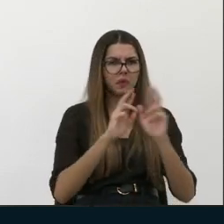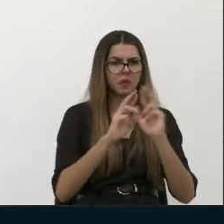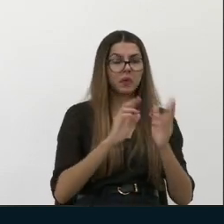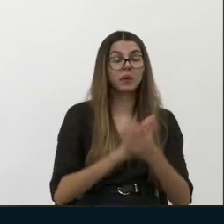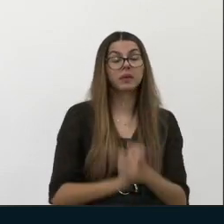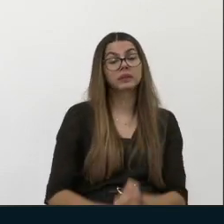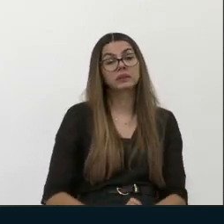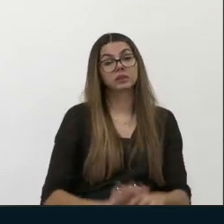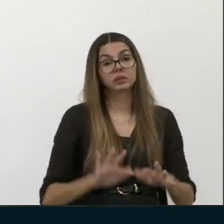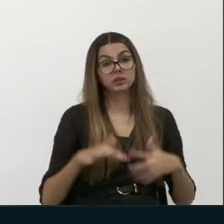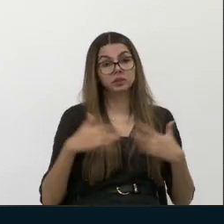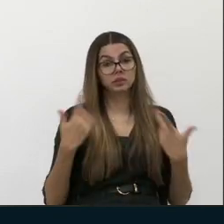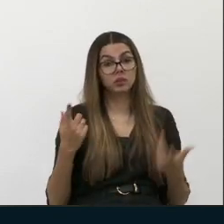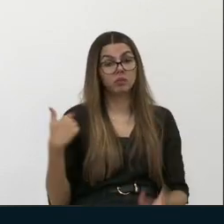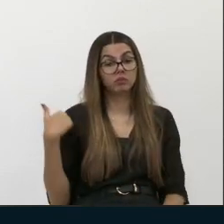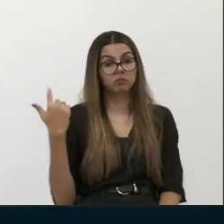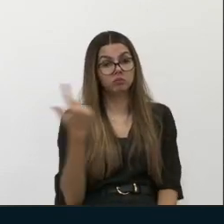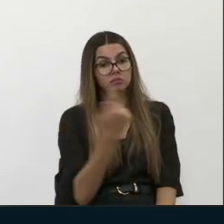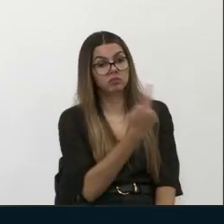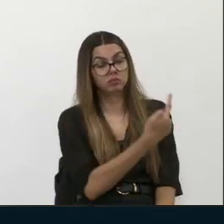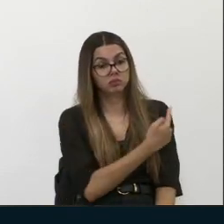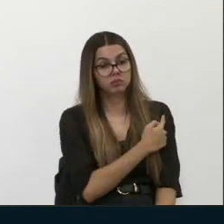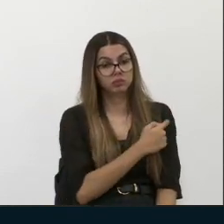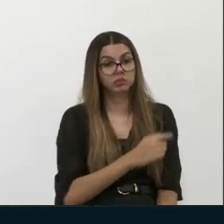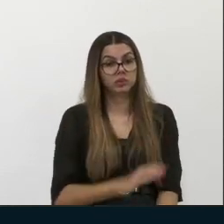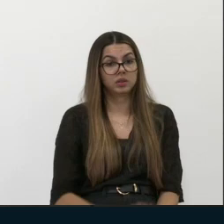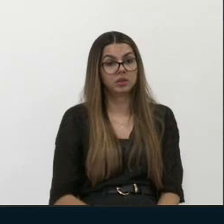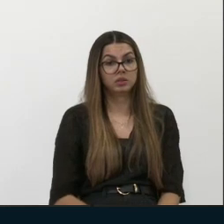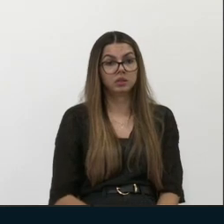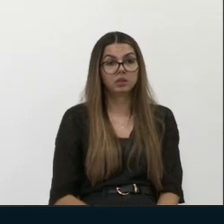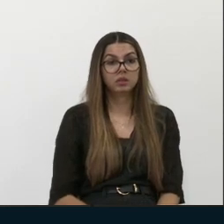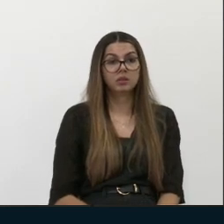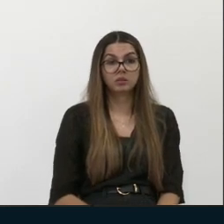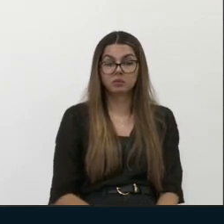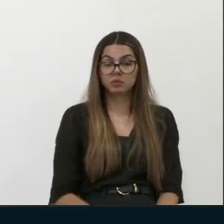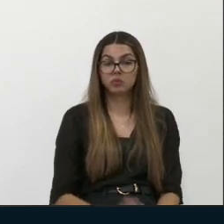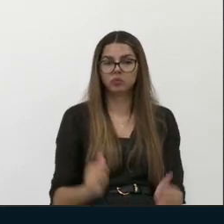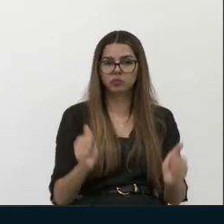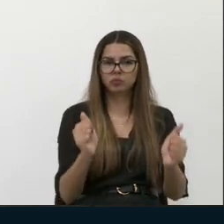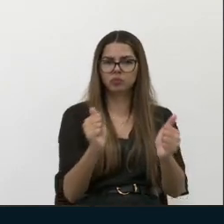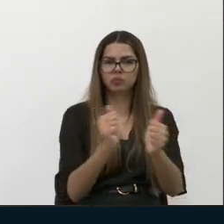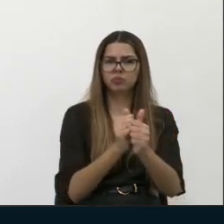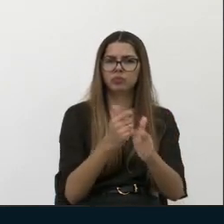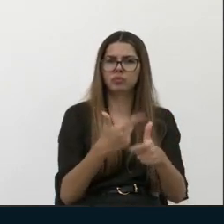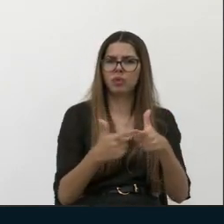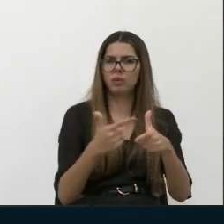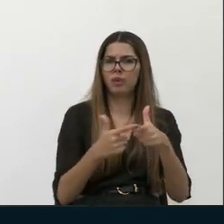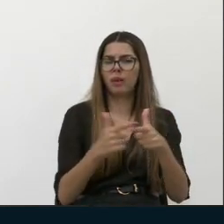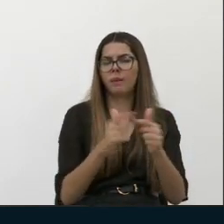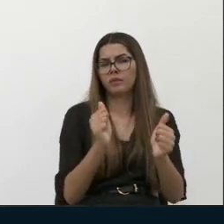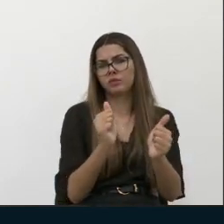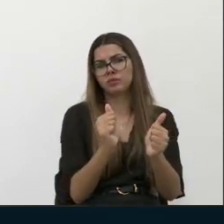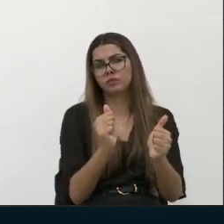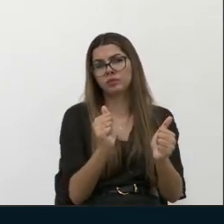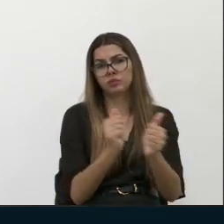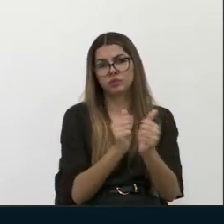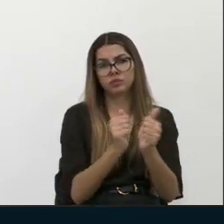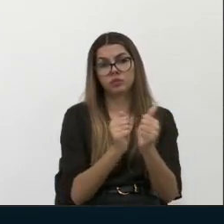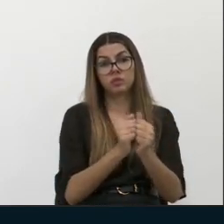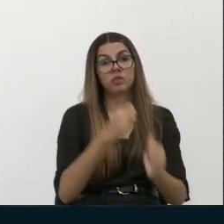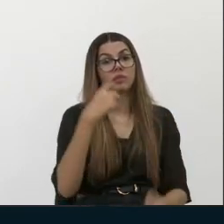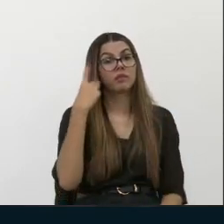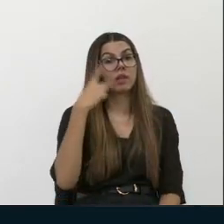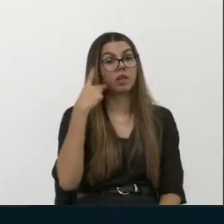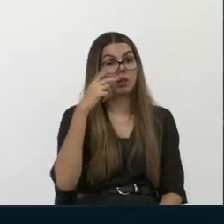aconteceu. Então, todos nós ficamos coniventes com o problema. Aí fica uma conivência, que o vereador falou